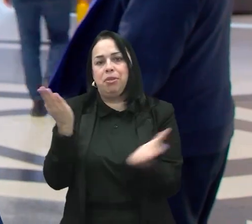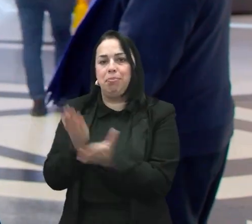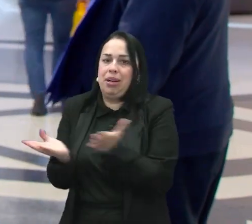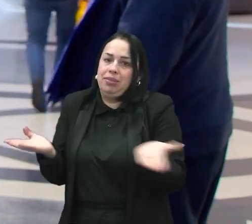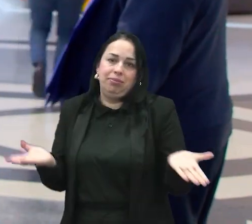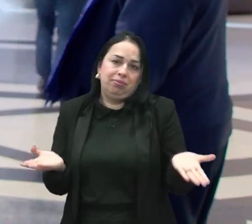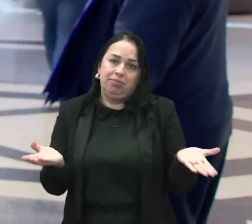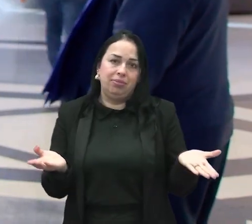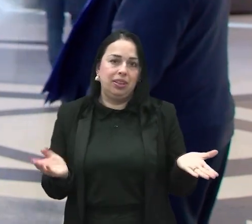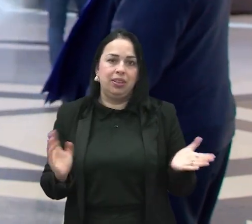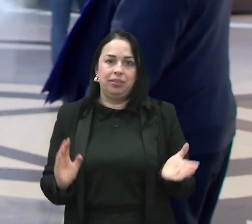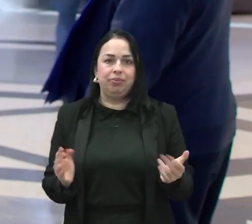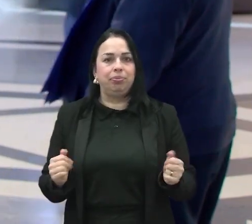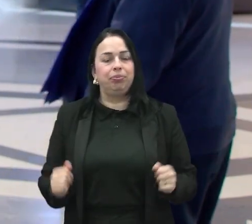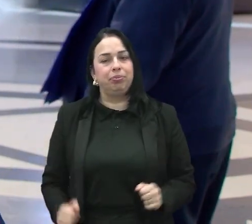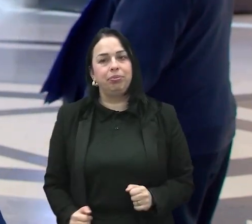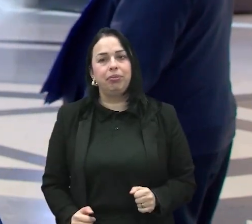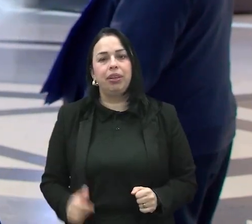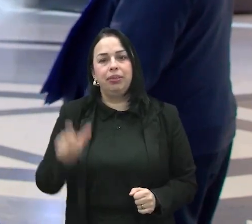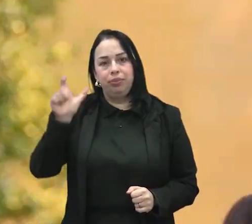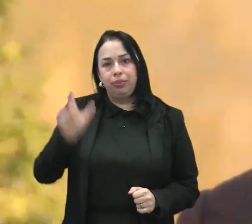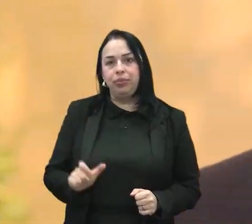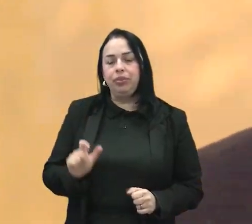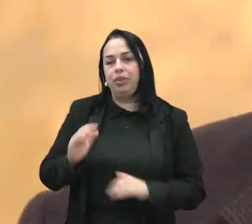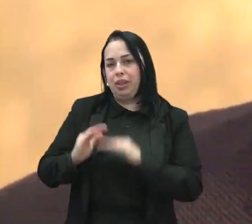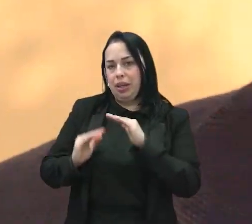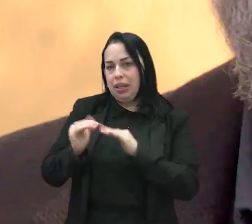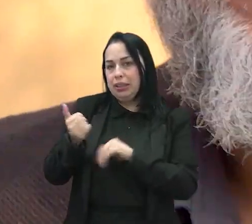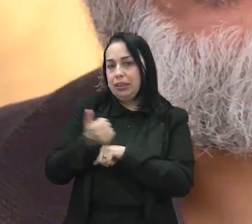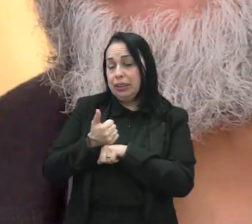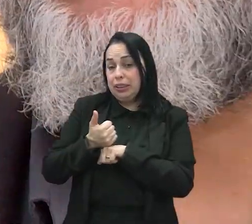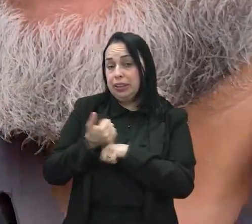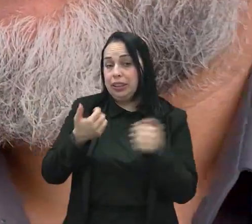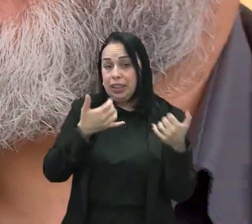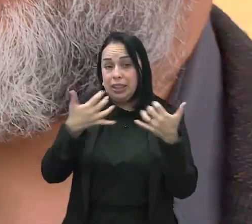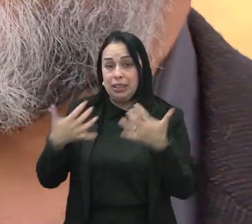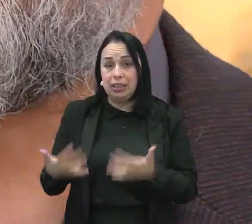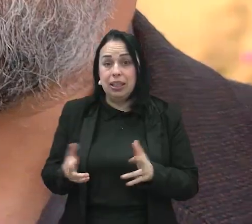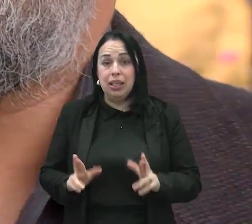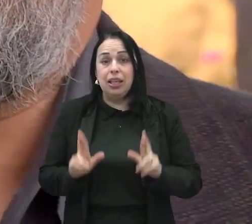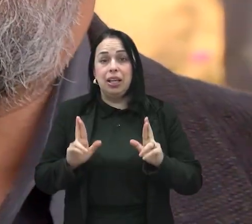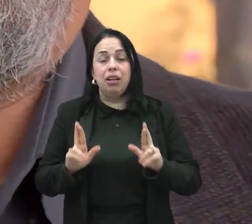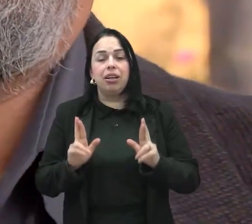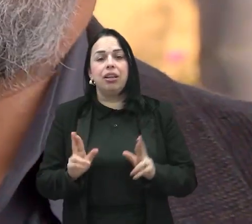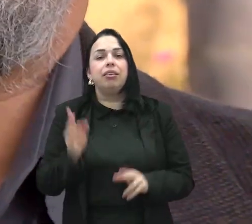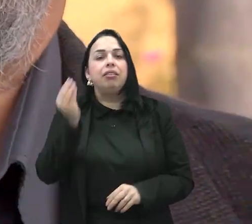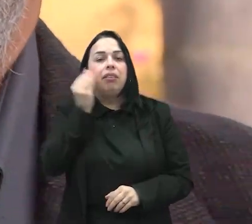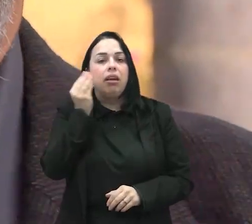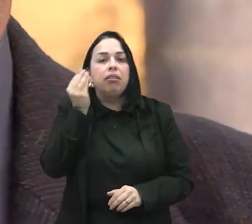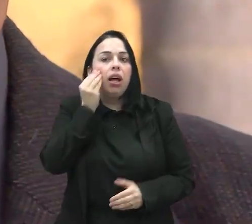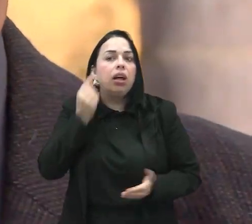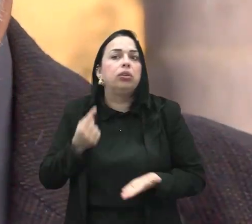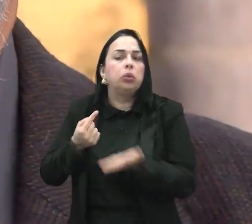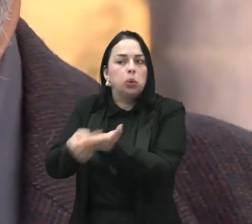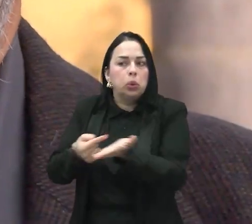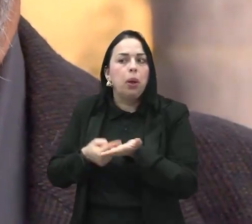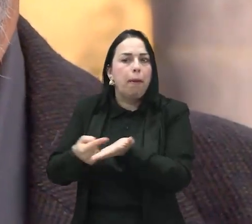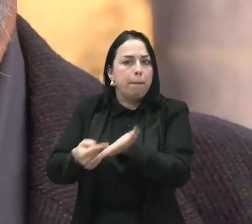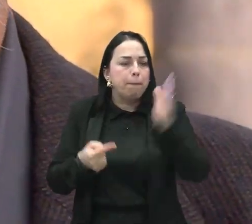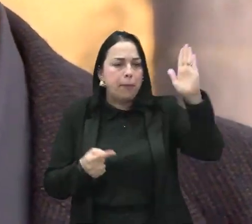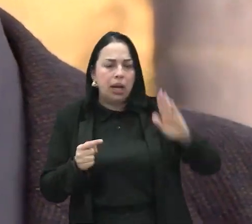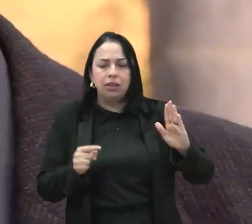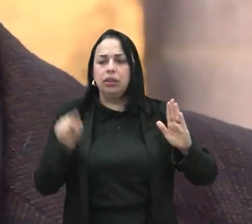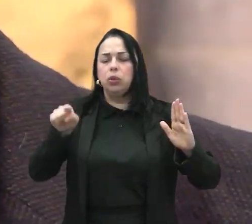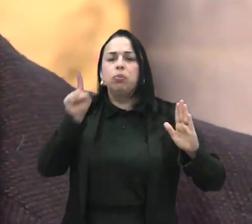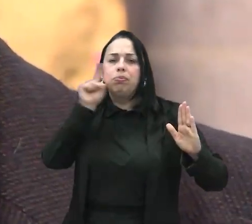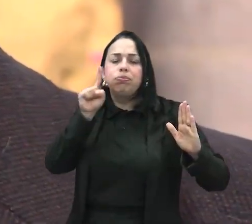nós perdemos juntos, né, na cadeia. Né? Para este economista, a expectativa é de um acordo diplomático entre o Brasil e